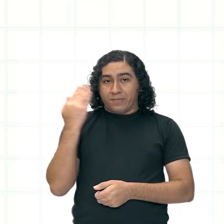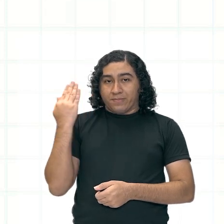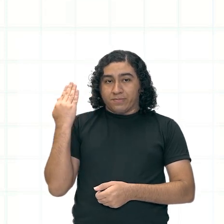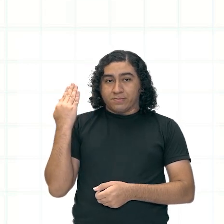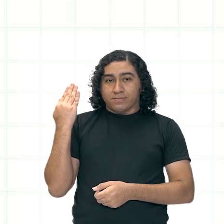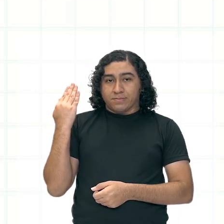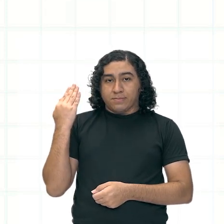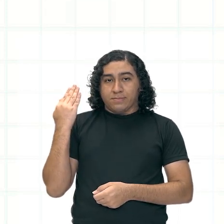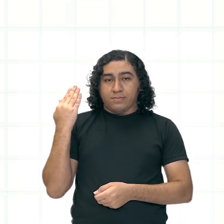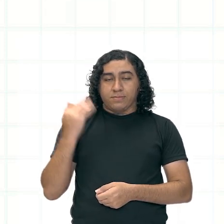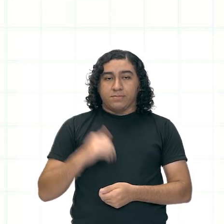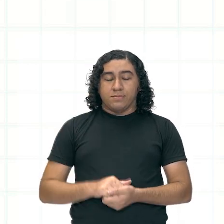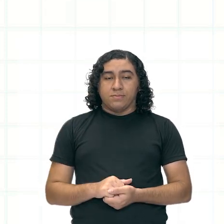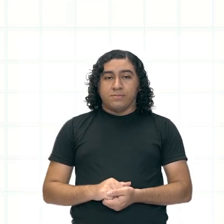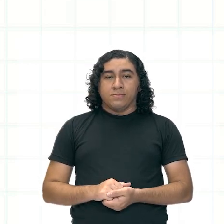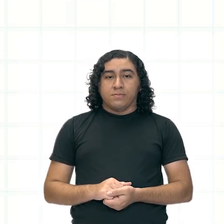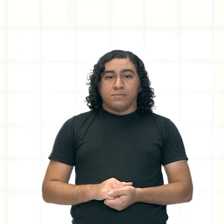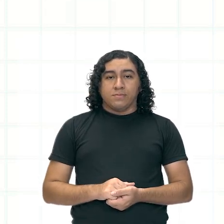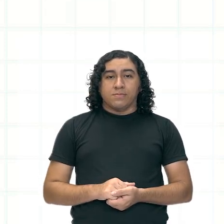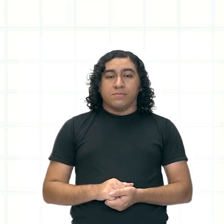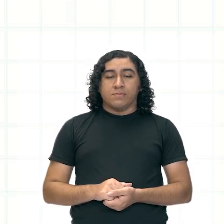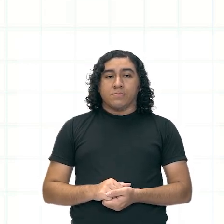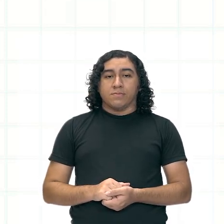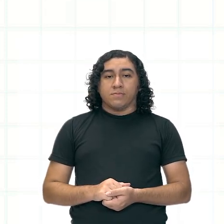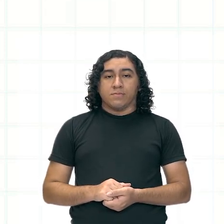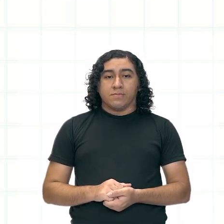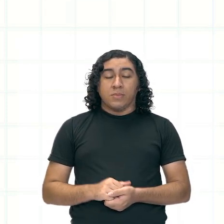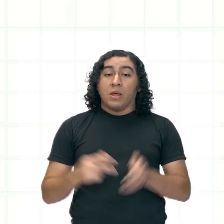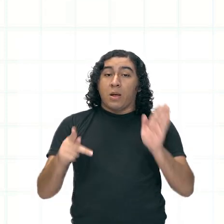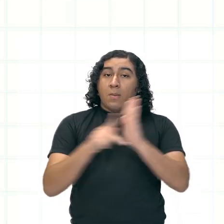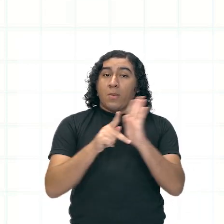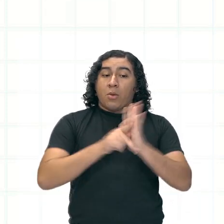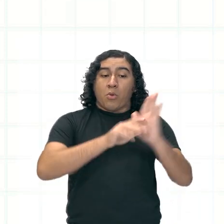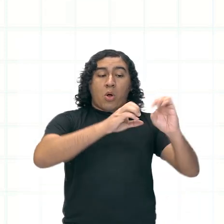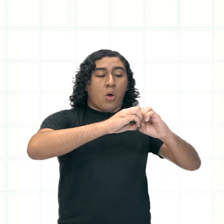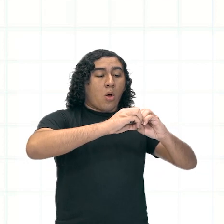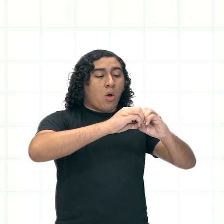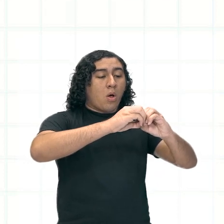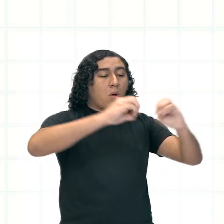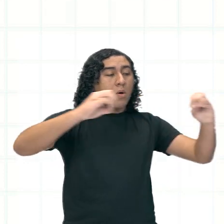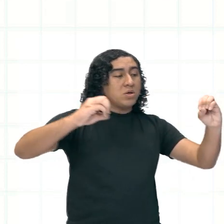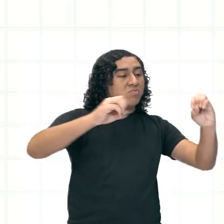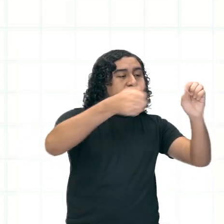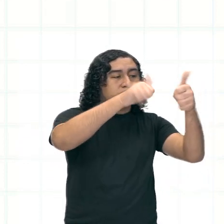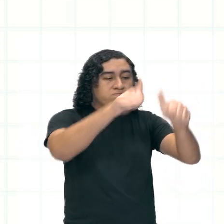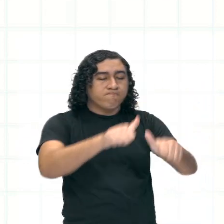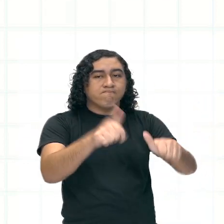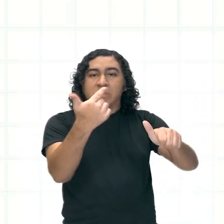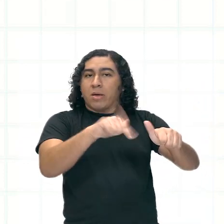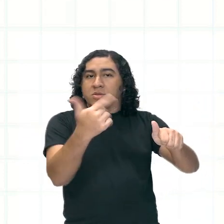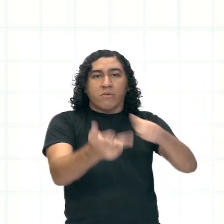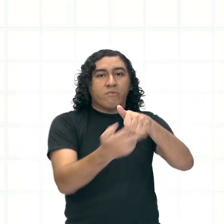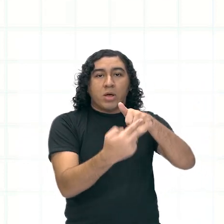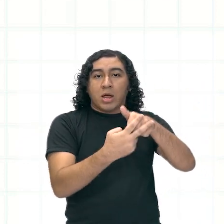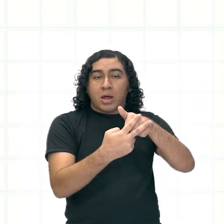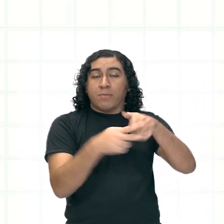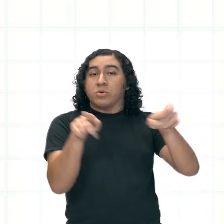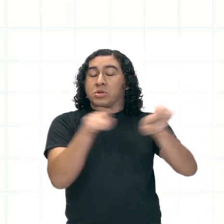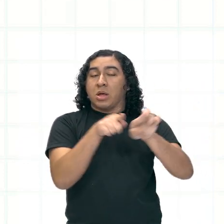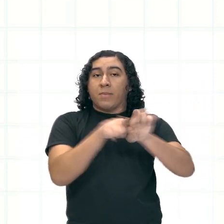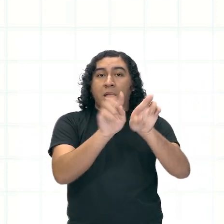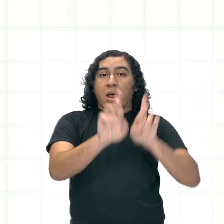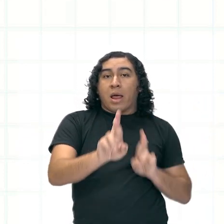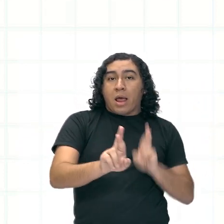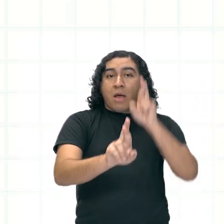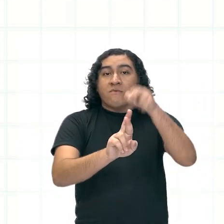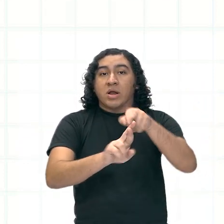nosso sujeito. A parte da oração que não possui verbo, a parte da oração sobre